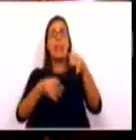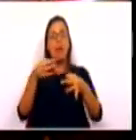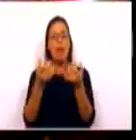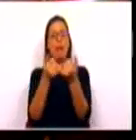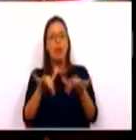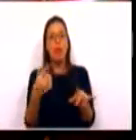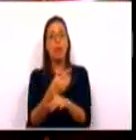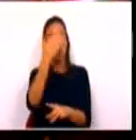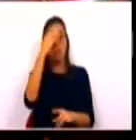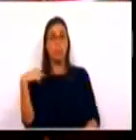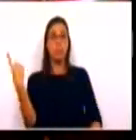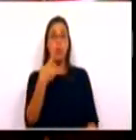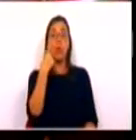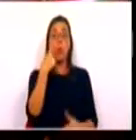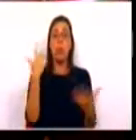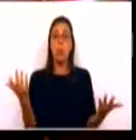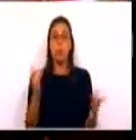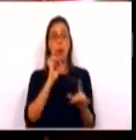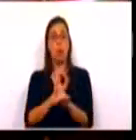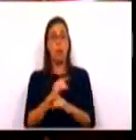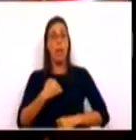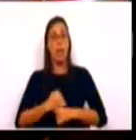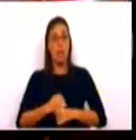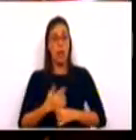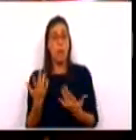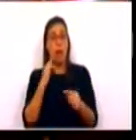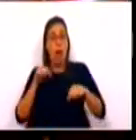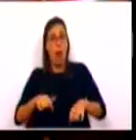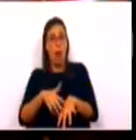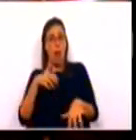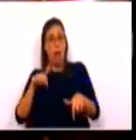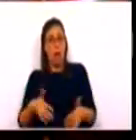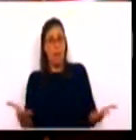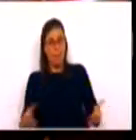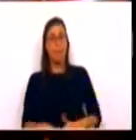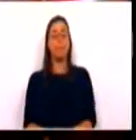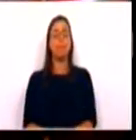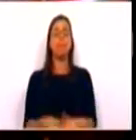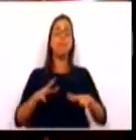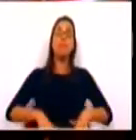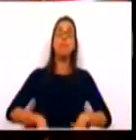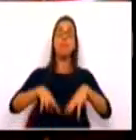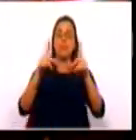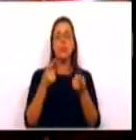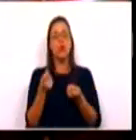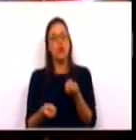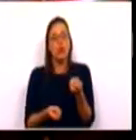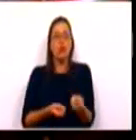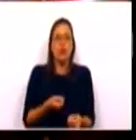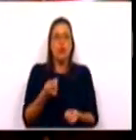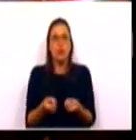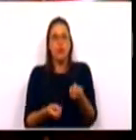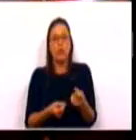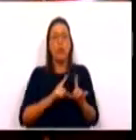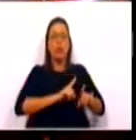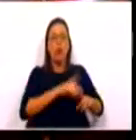aliás penso ser de conhecimento de todos quantos trabalham e quantos estão aqui nesta casa. Foi uma evolução paulatina, conduzida